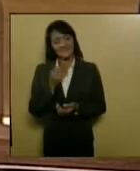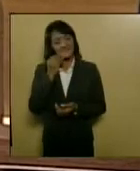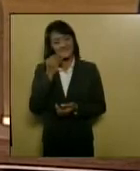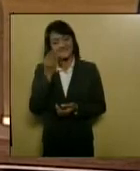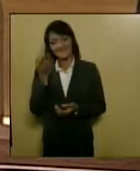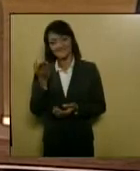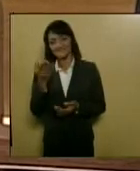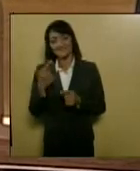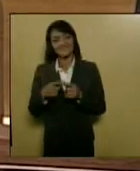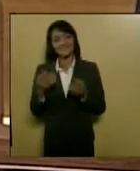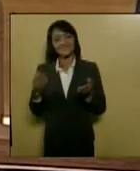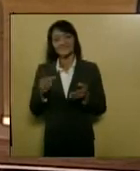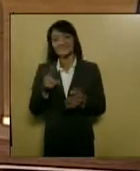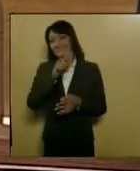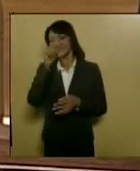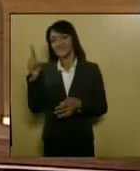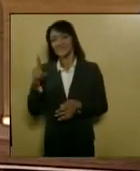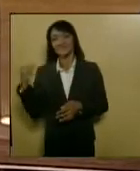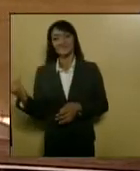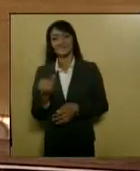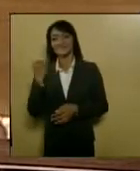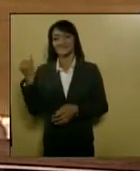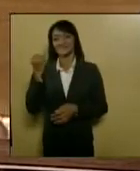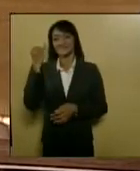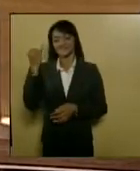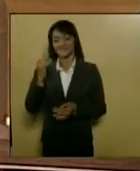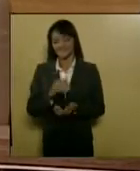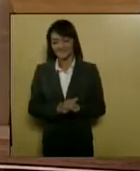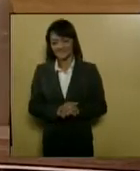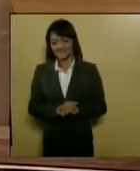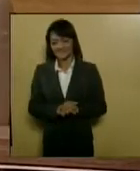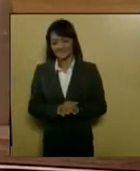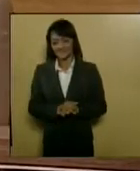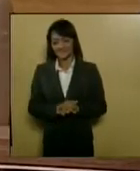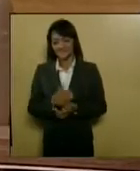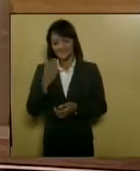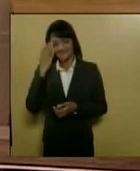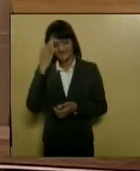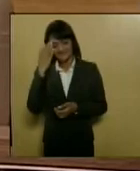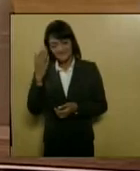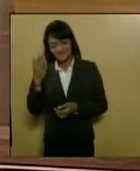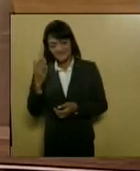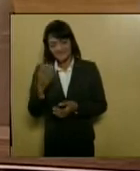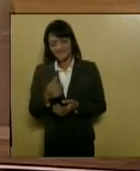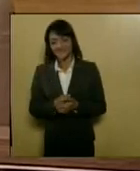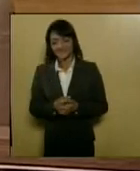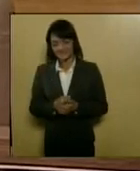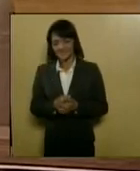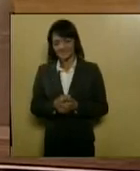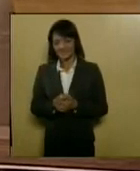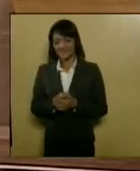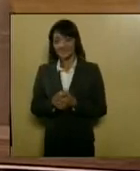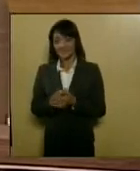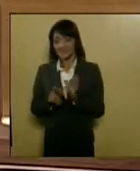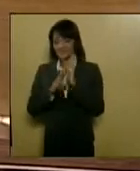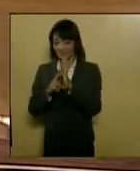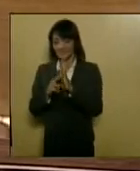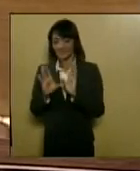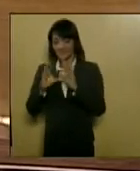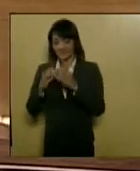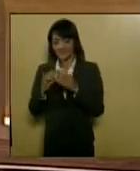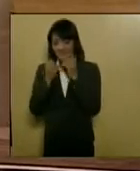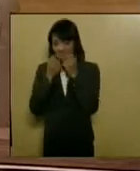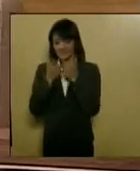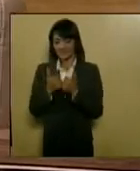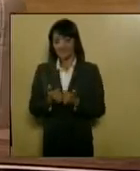muito significativa. O agradecimento em nome do batalhão foi muito bem colocado